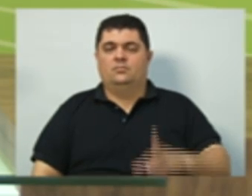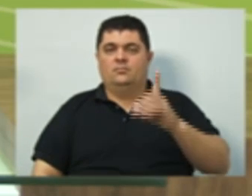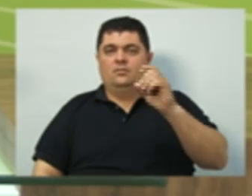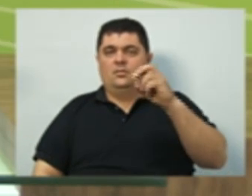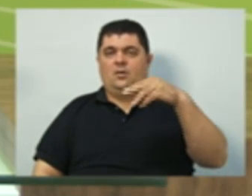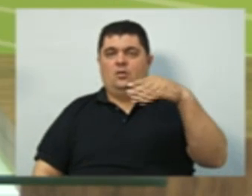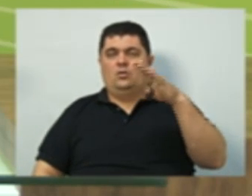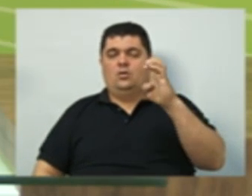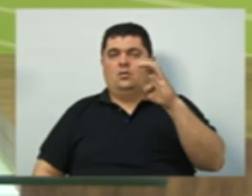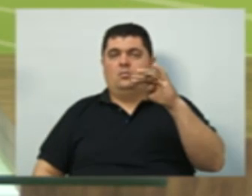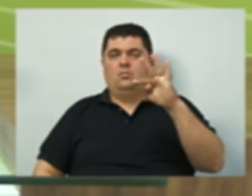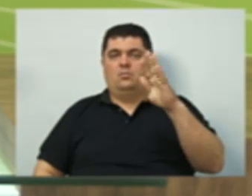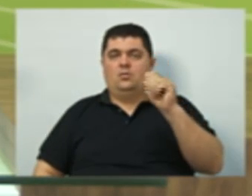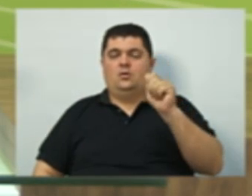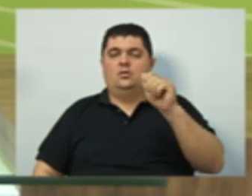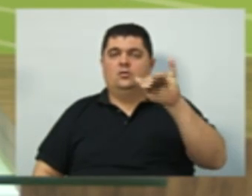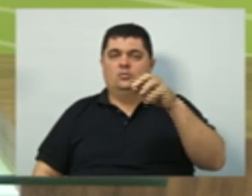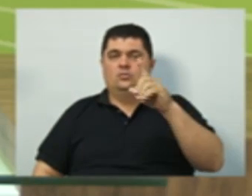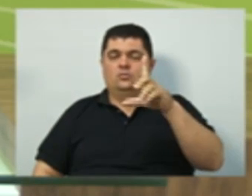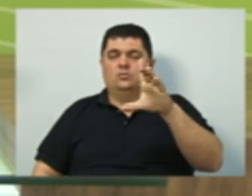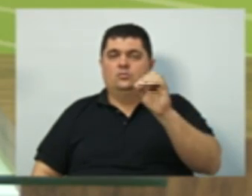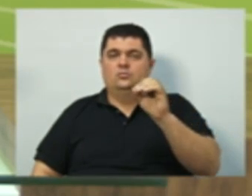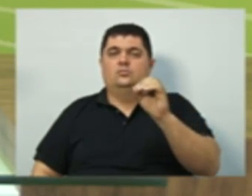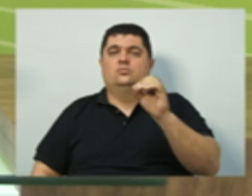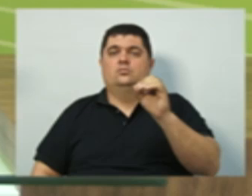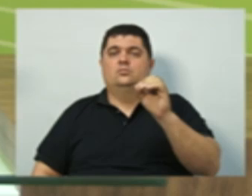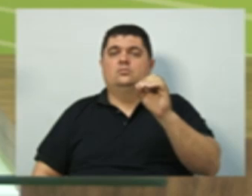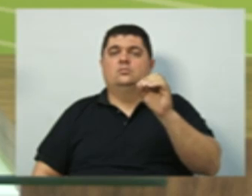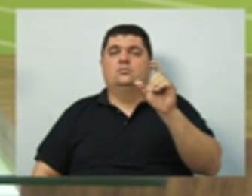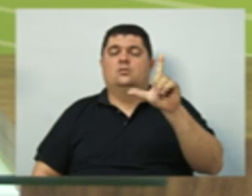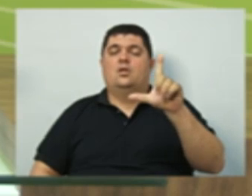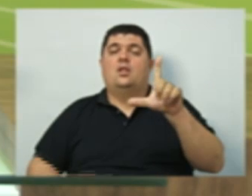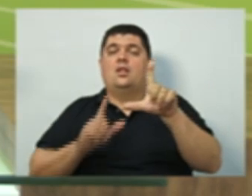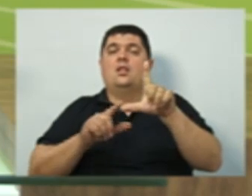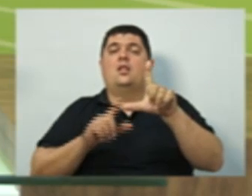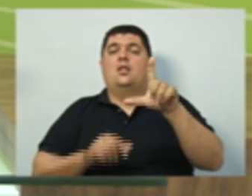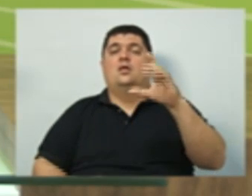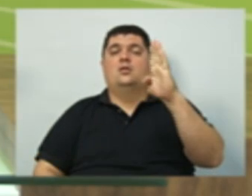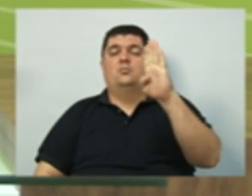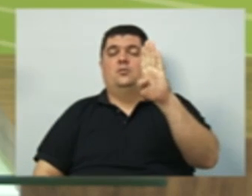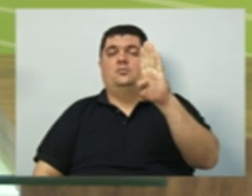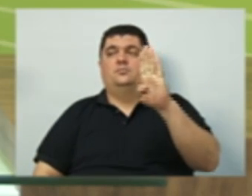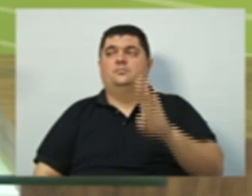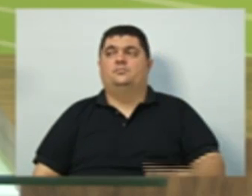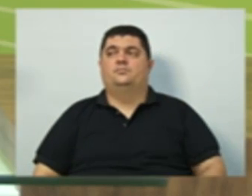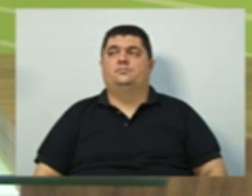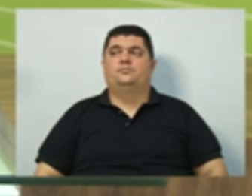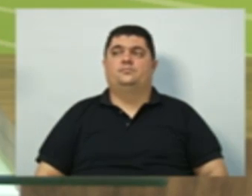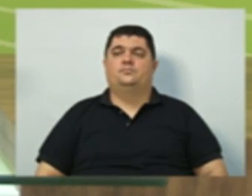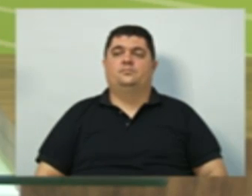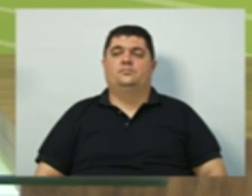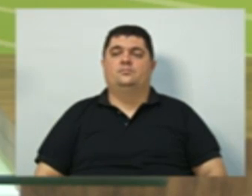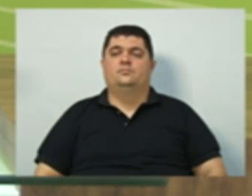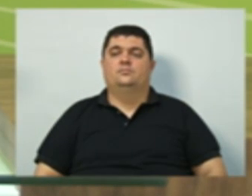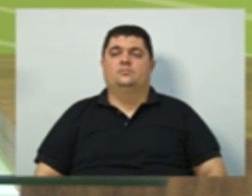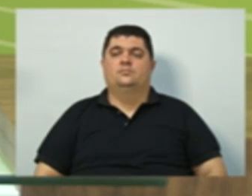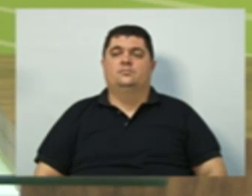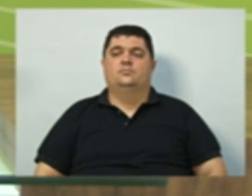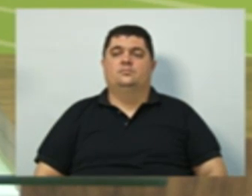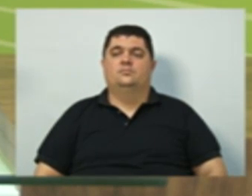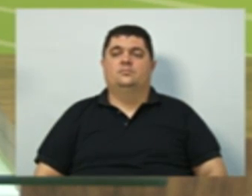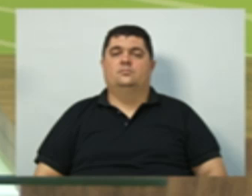Benta. O Júlio César e a Renata, a dupla de alunos, estão jogando a letra B, né? E para a gente